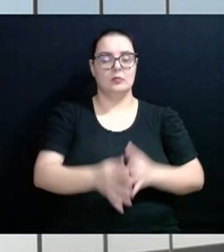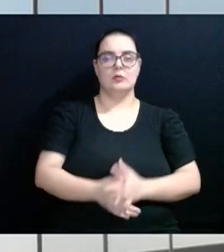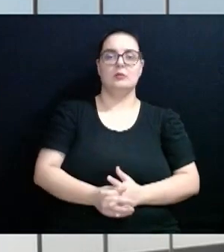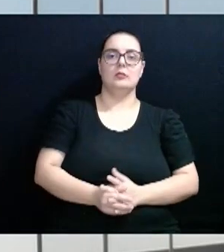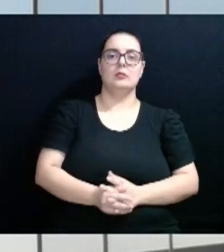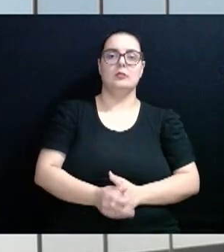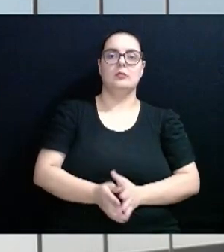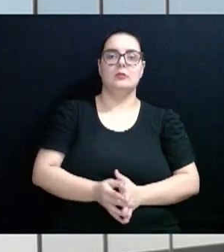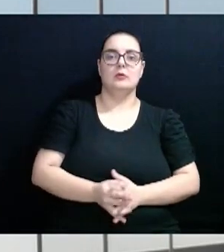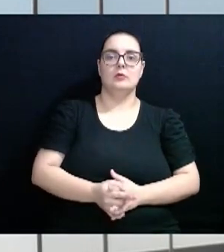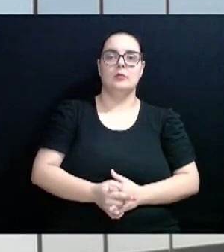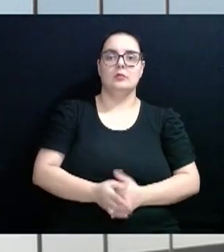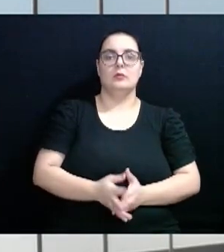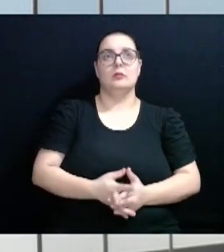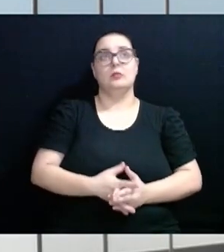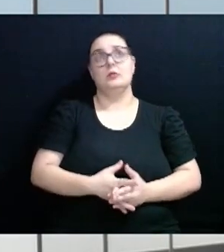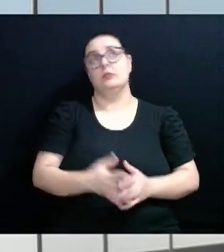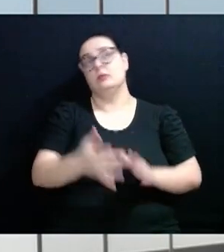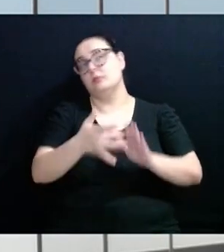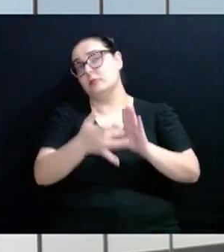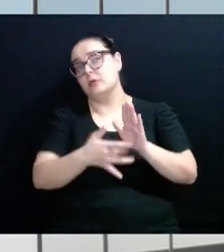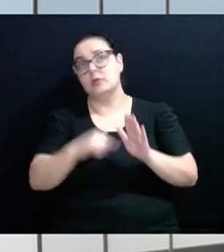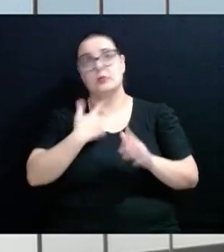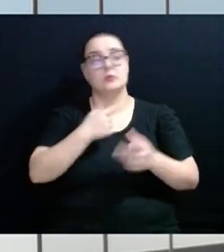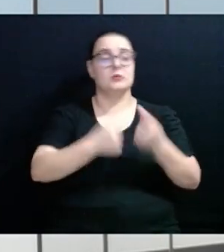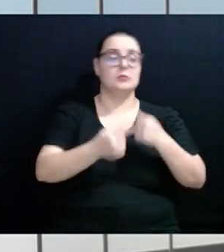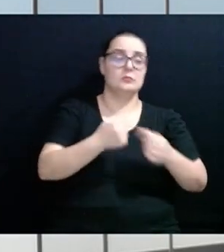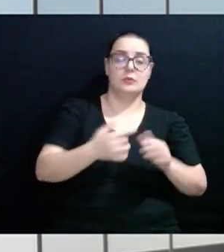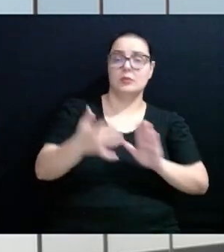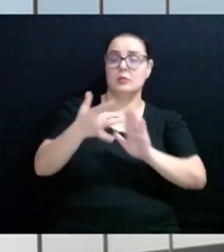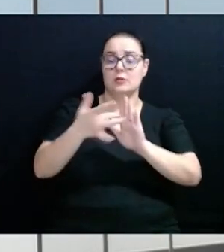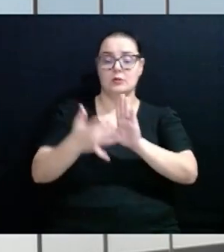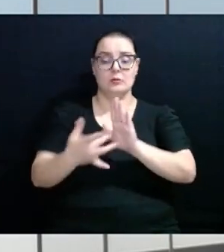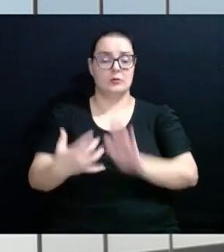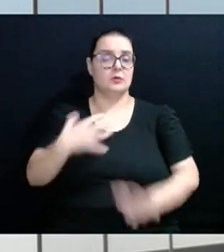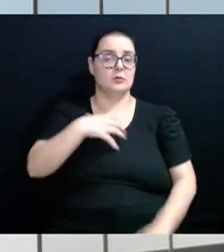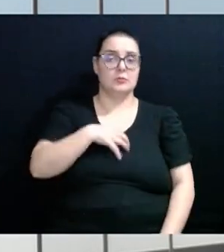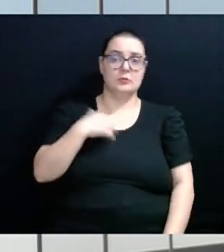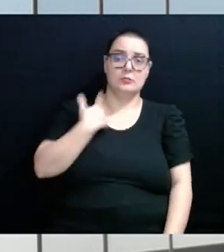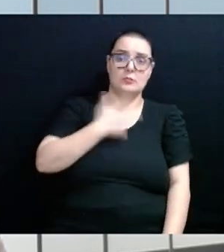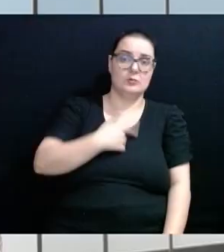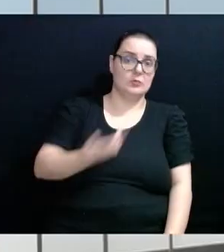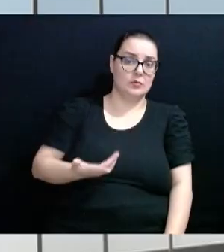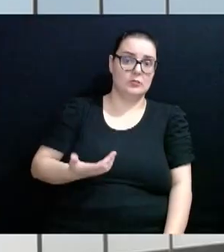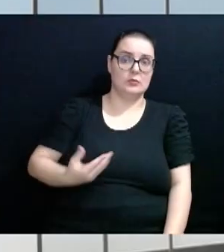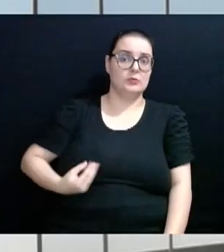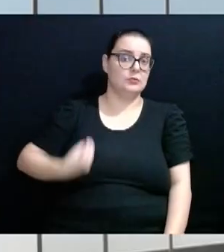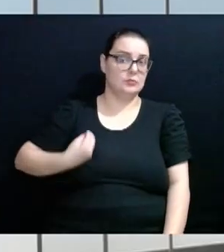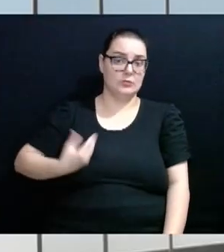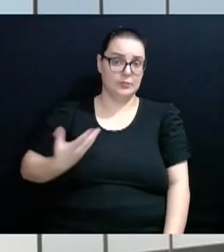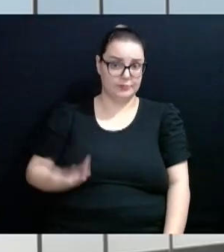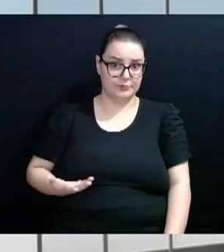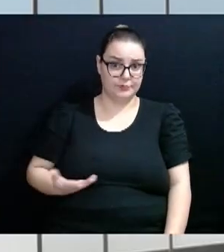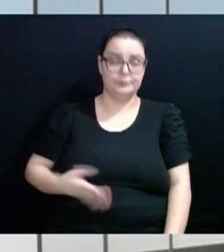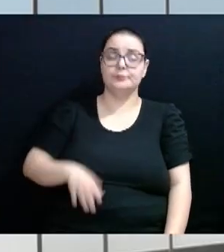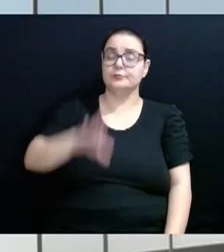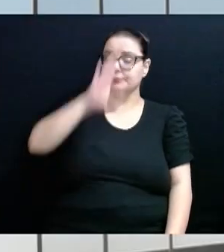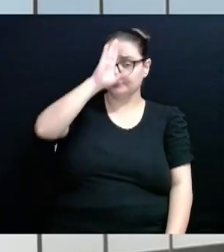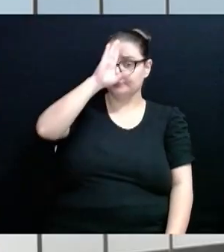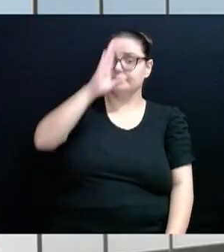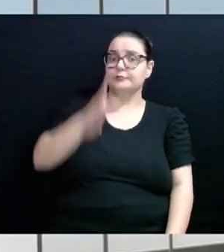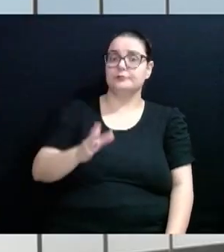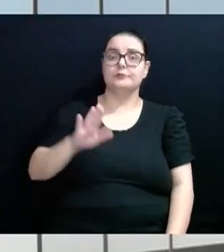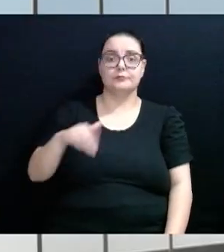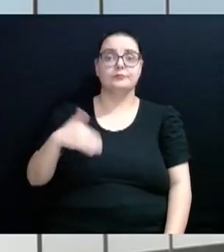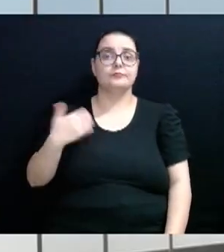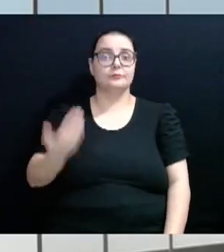que pautam, né, a nossa maneira de ser. Né? Principalmente quando,